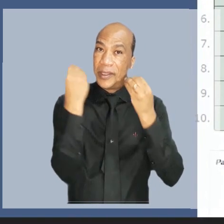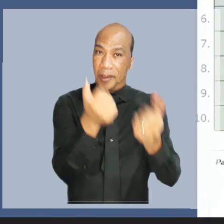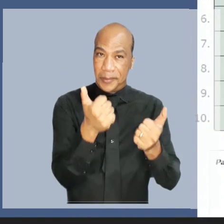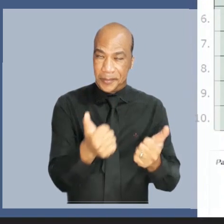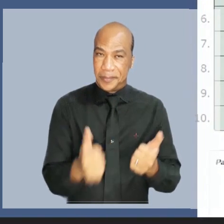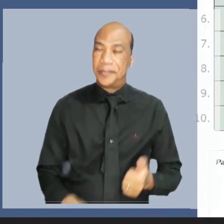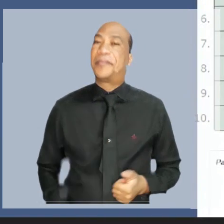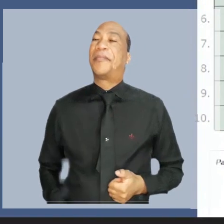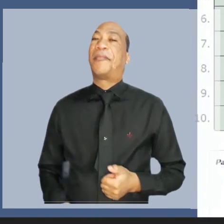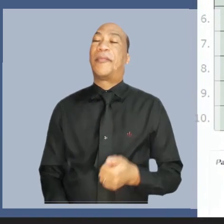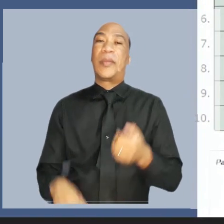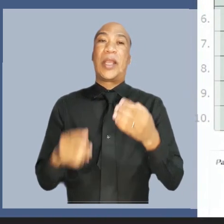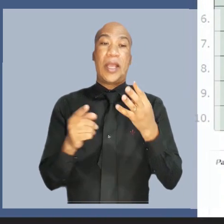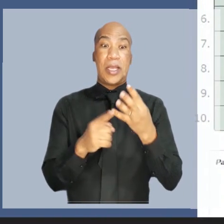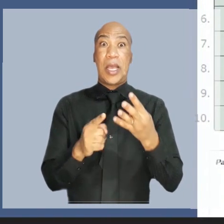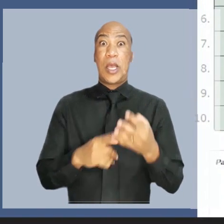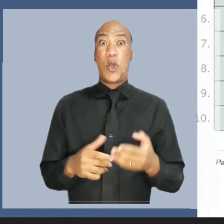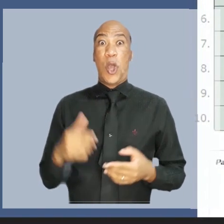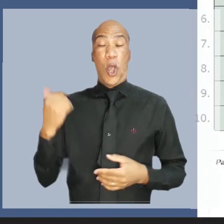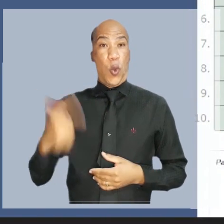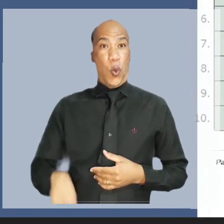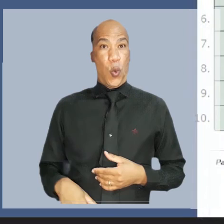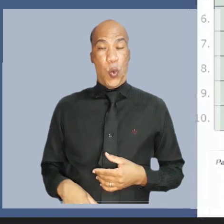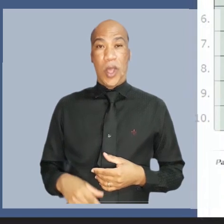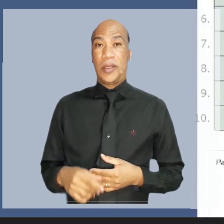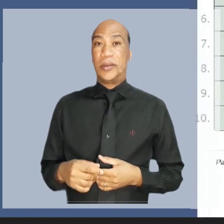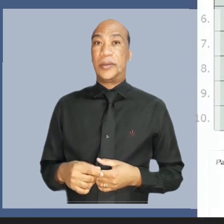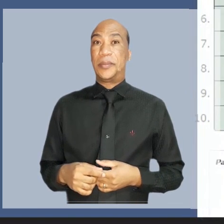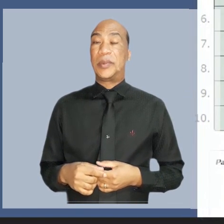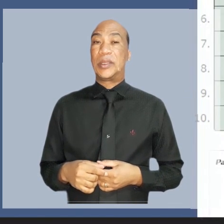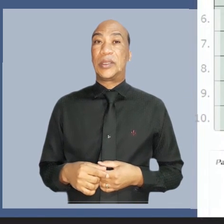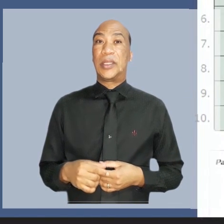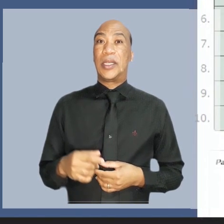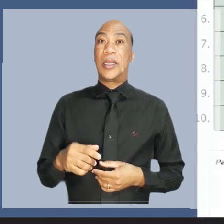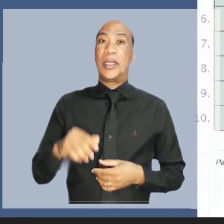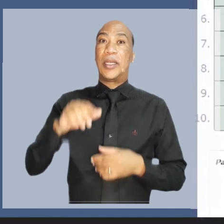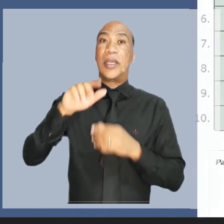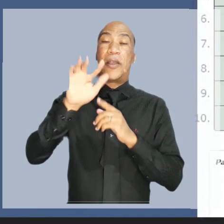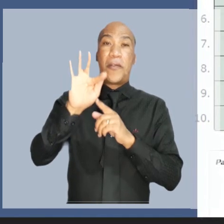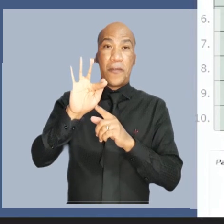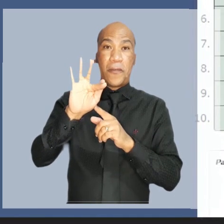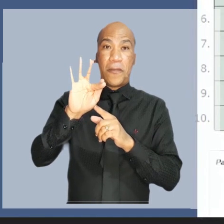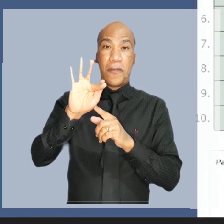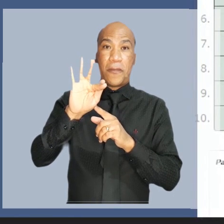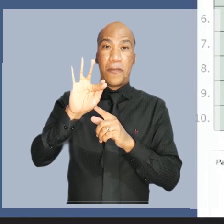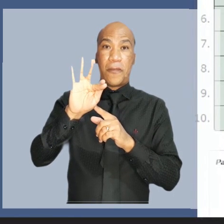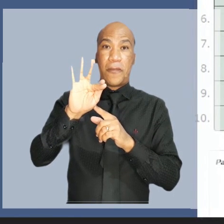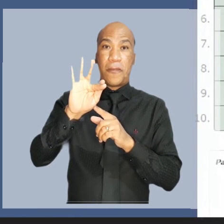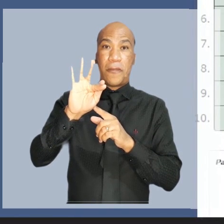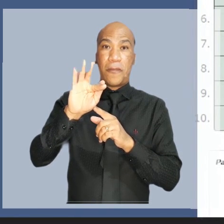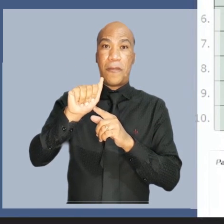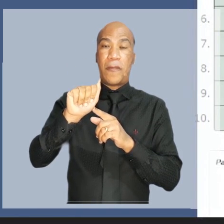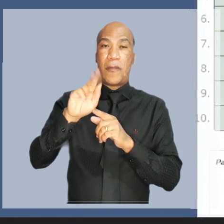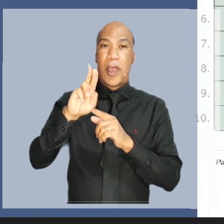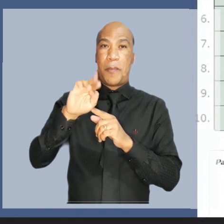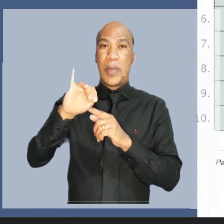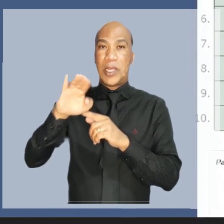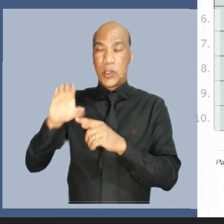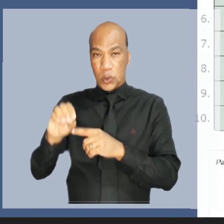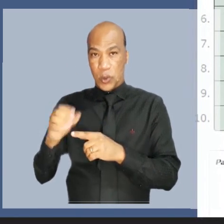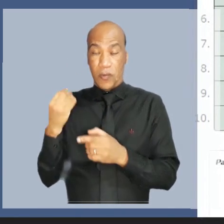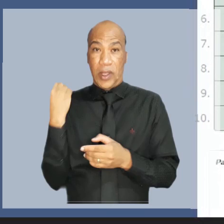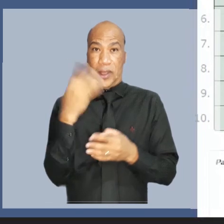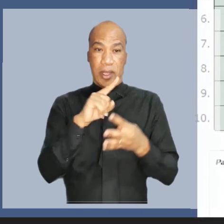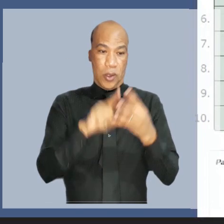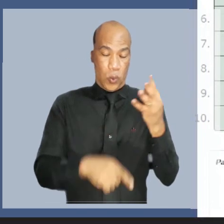na verdade, são 4 diferentes. Curso de Sentença Civil, Curso de Sentença Penal, Curso de Direito Processual Civil